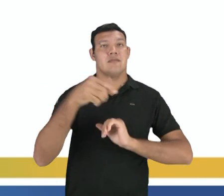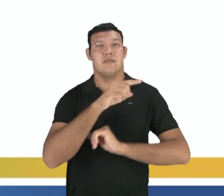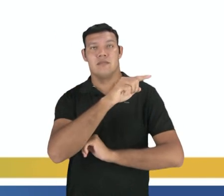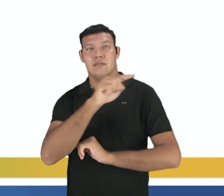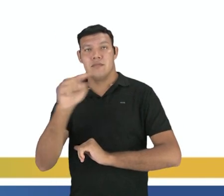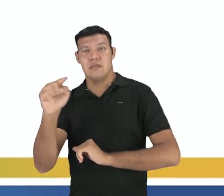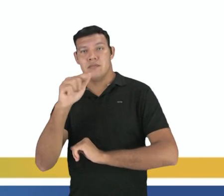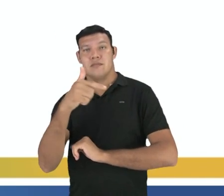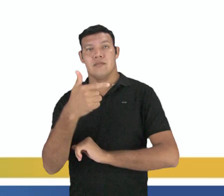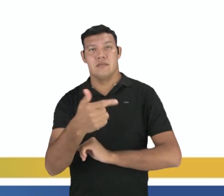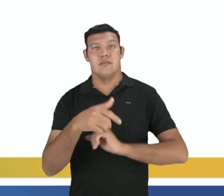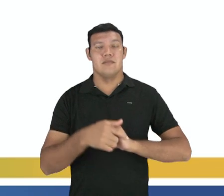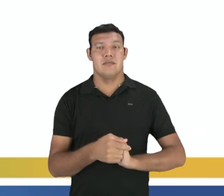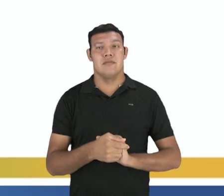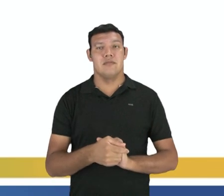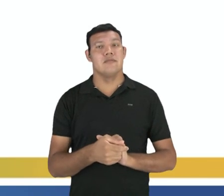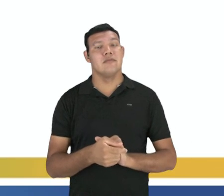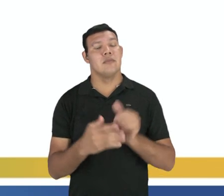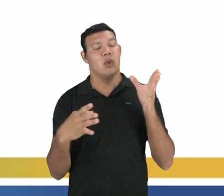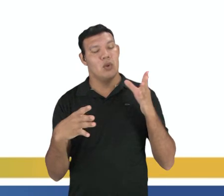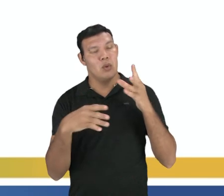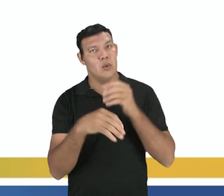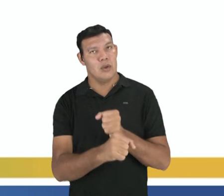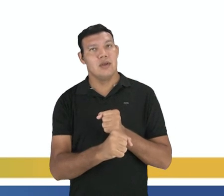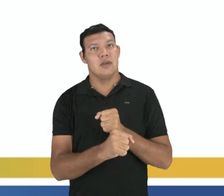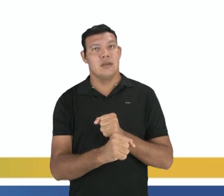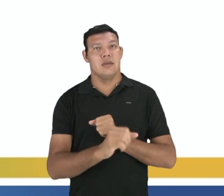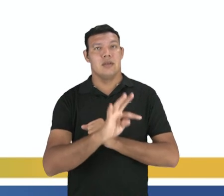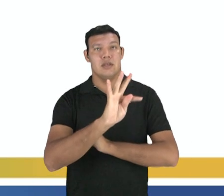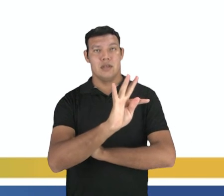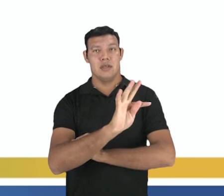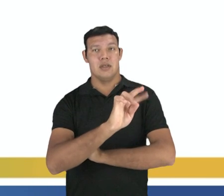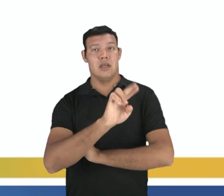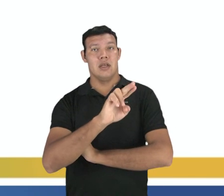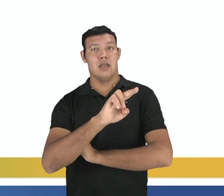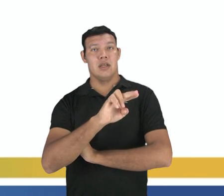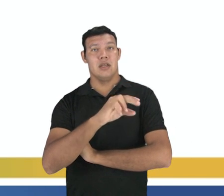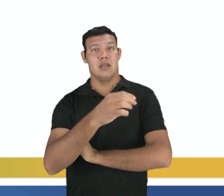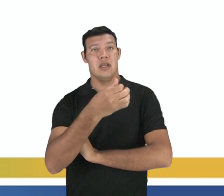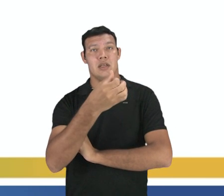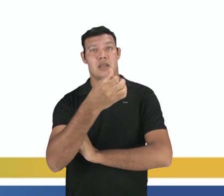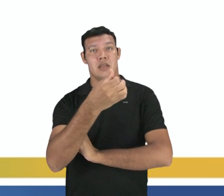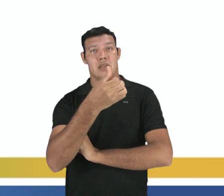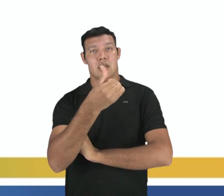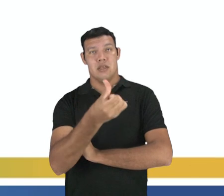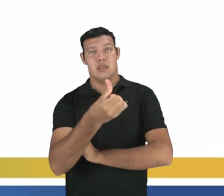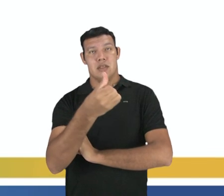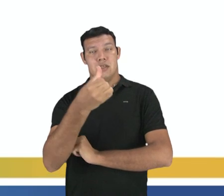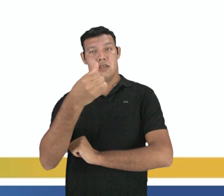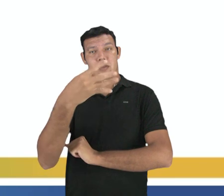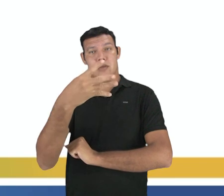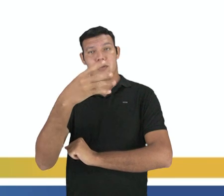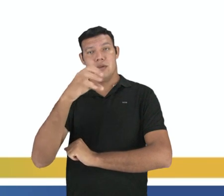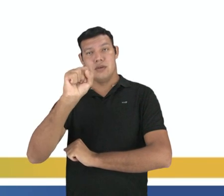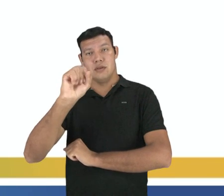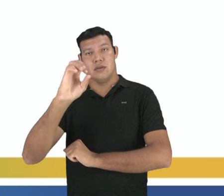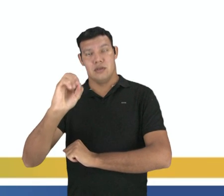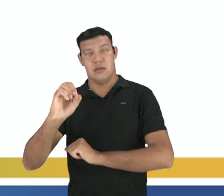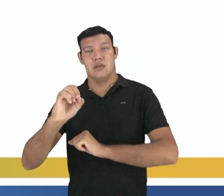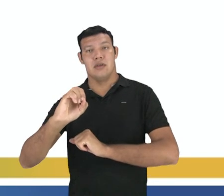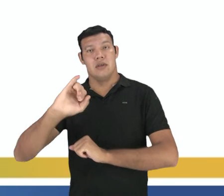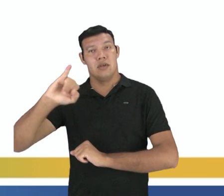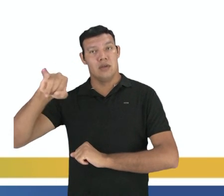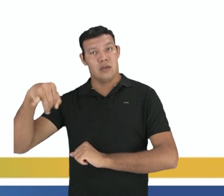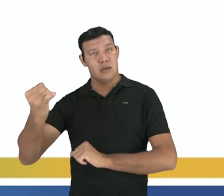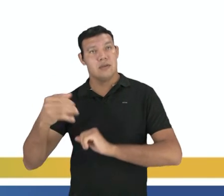sobre dois se você fizer os cálculos isso vai dar um trabalho de 6,6 mil quatrocentos e oitenta Jales que a nossa